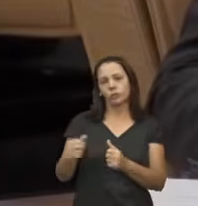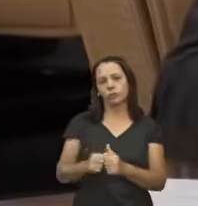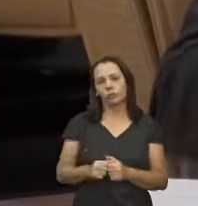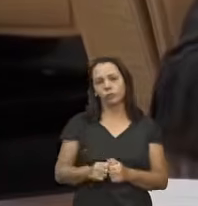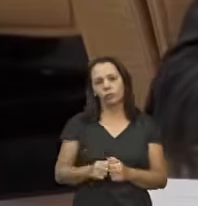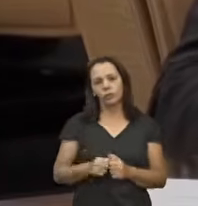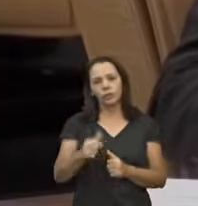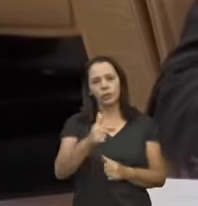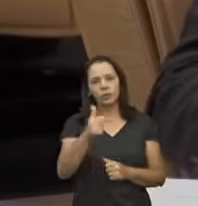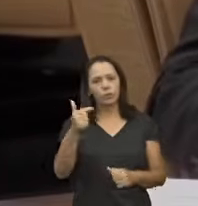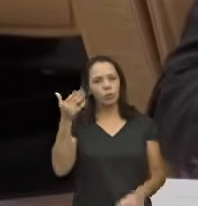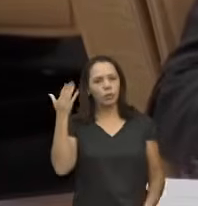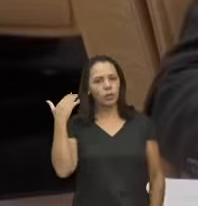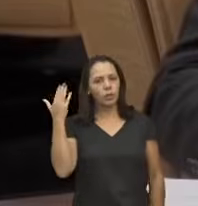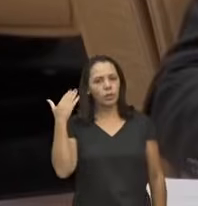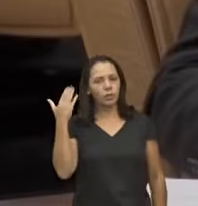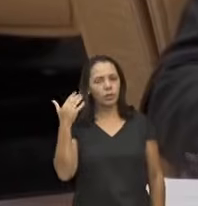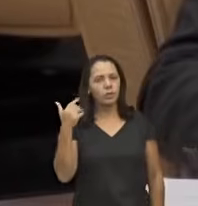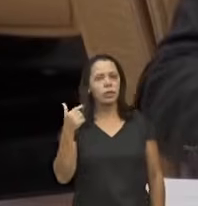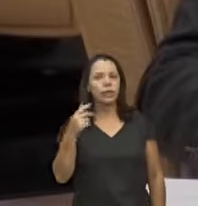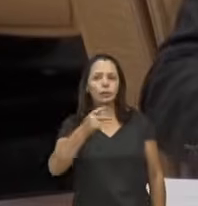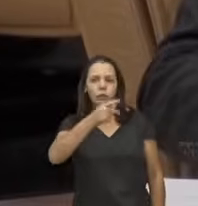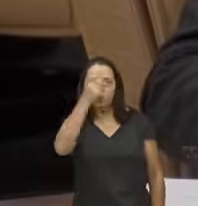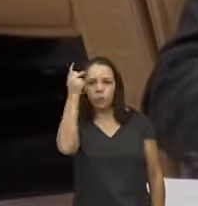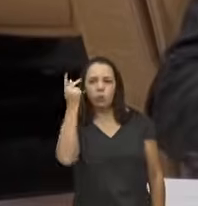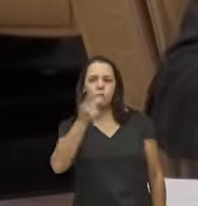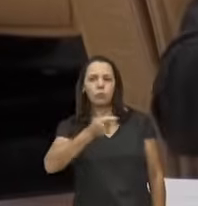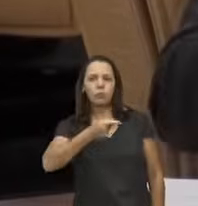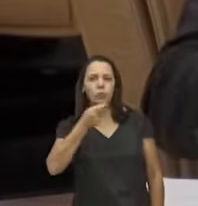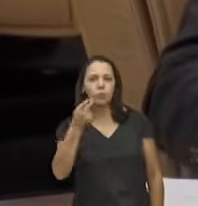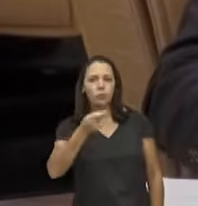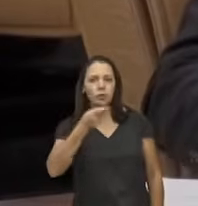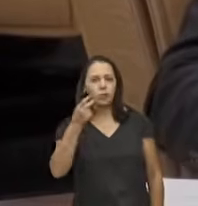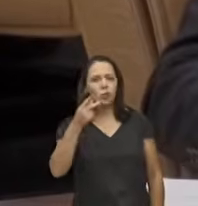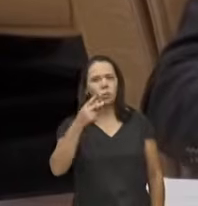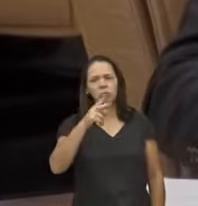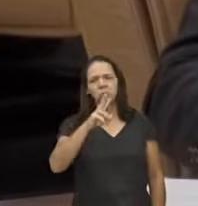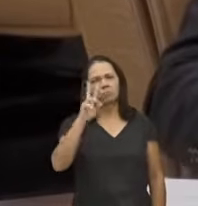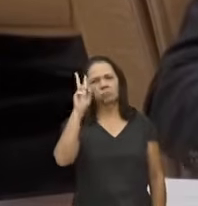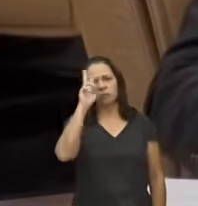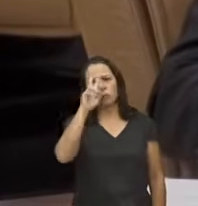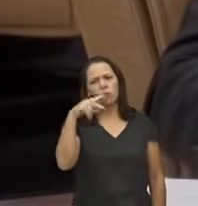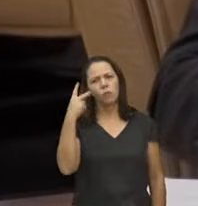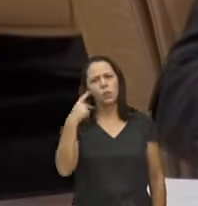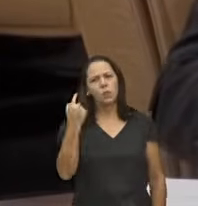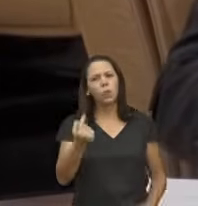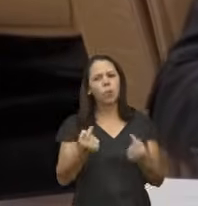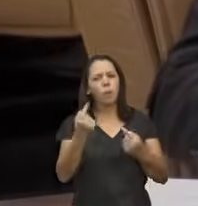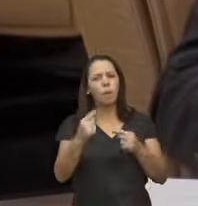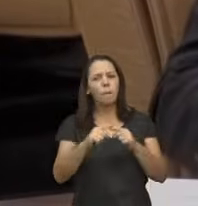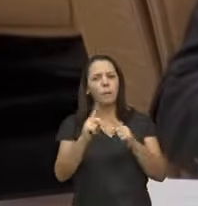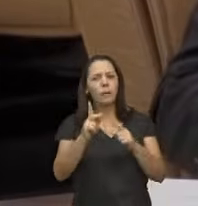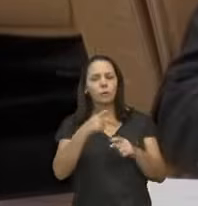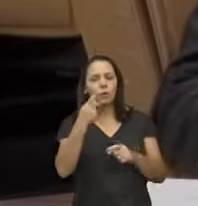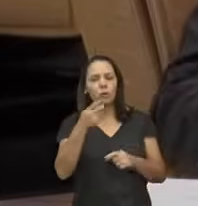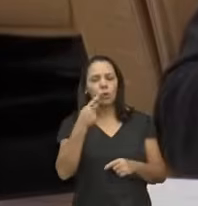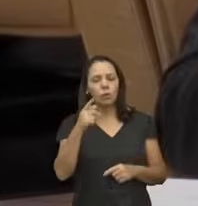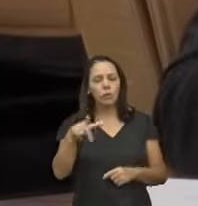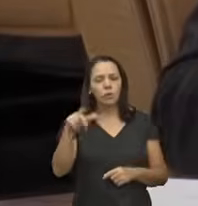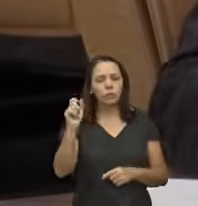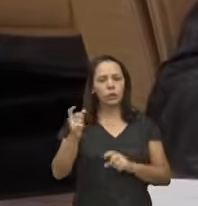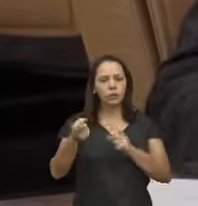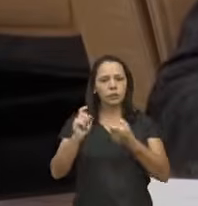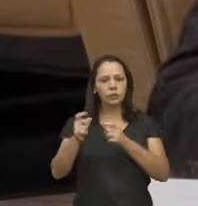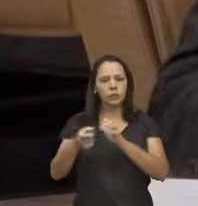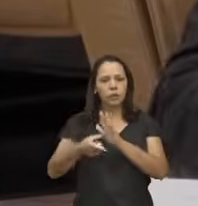semana passada, estou abrindo aqui o levantamento que eu fiz, alguém falando, não lembro qual vereador foi, que a escolha por fazer as sessões solenes